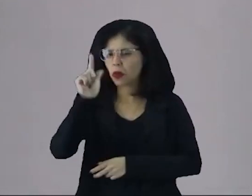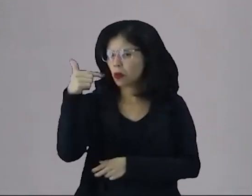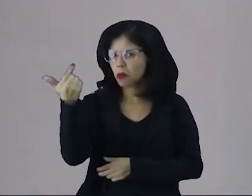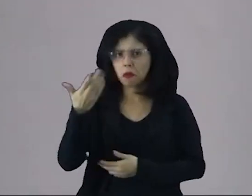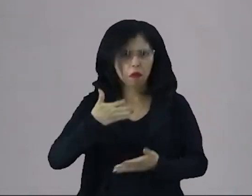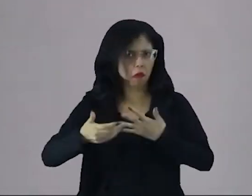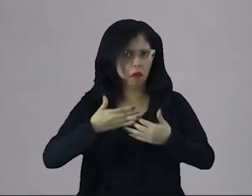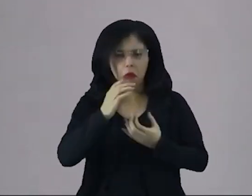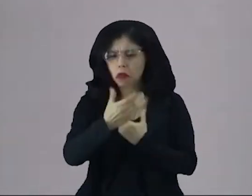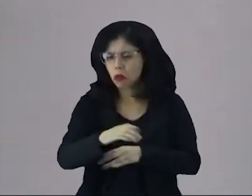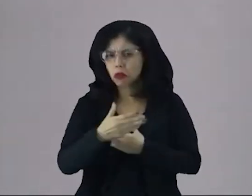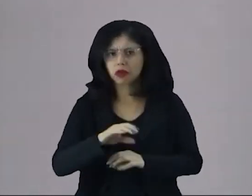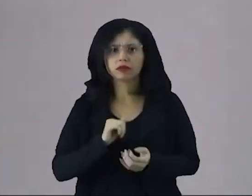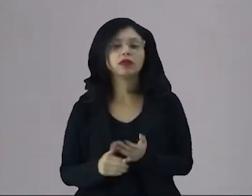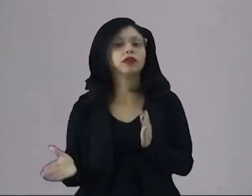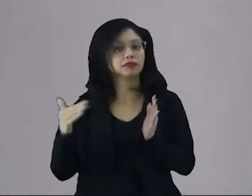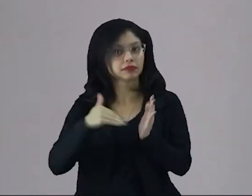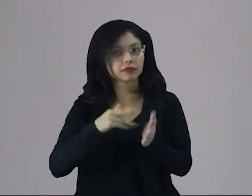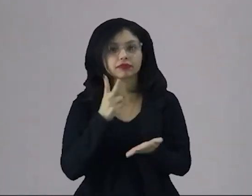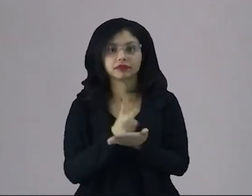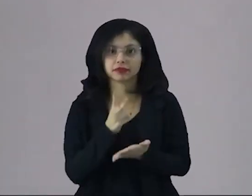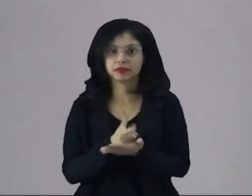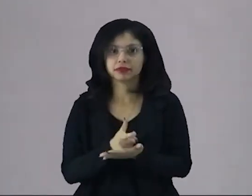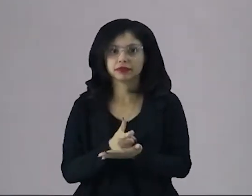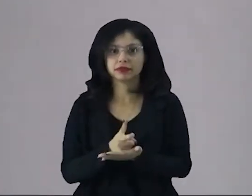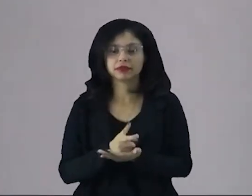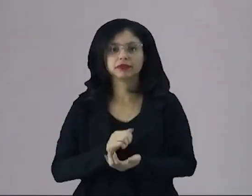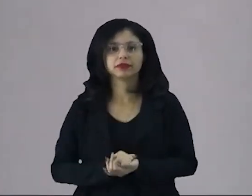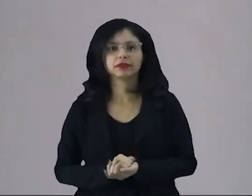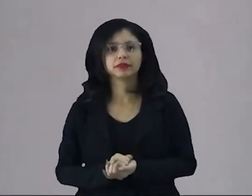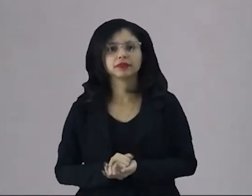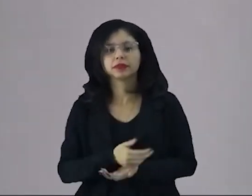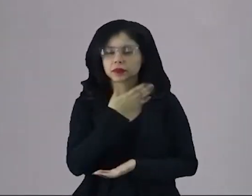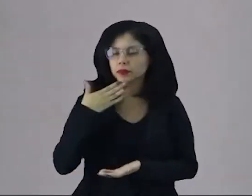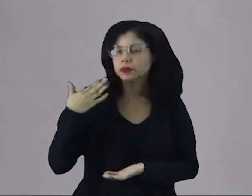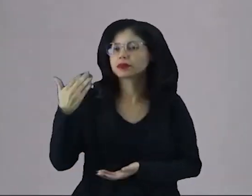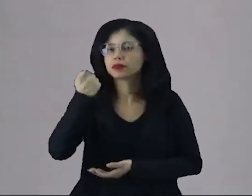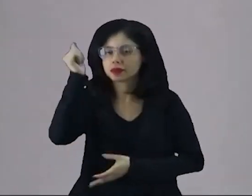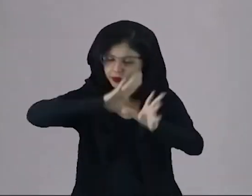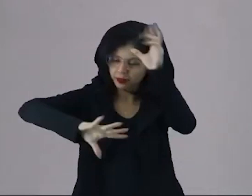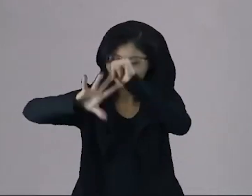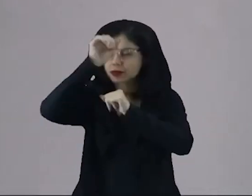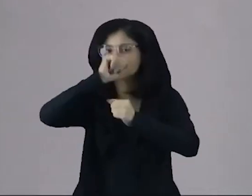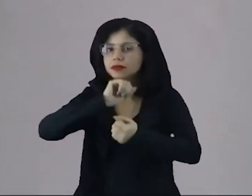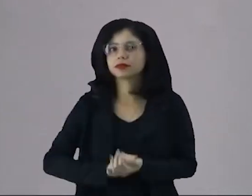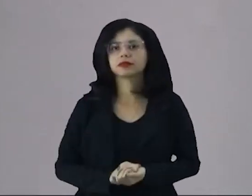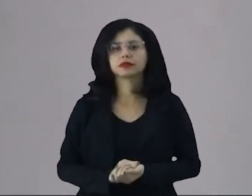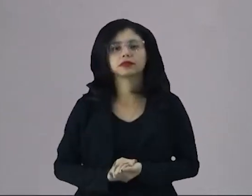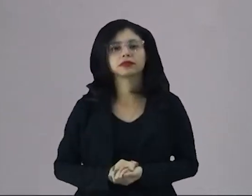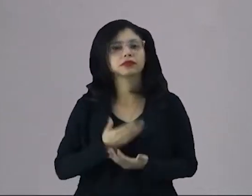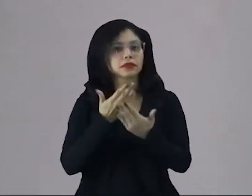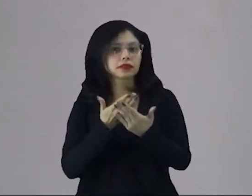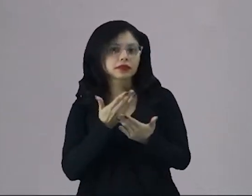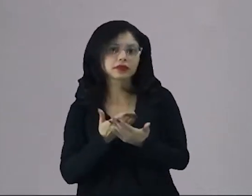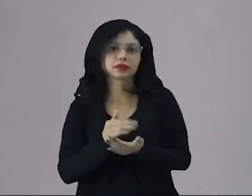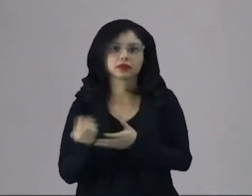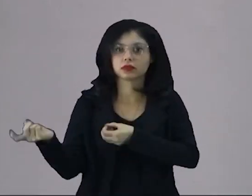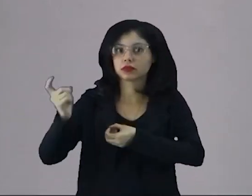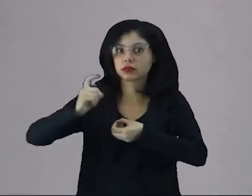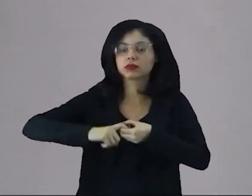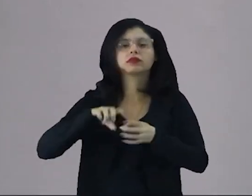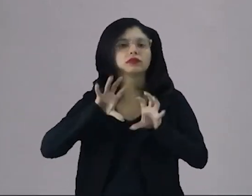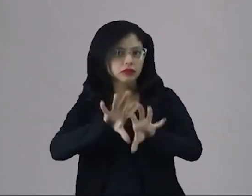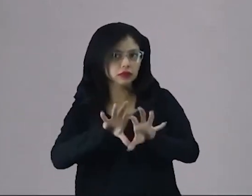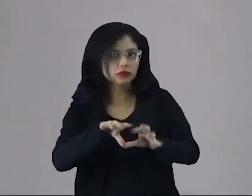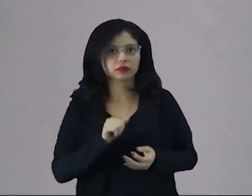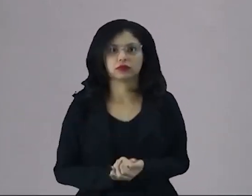outra prova, ou até mesmo para afinar melhor os seus conhecimentos, esse nosso estudo de hoje é voltado para